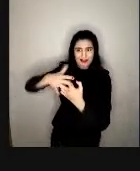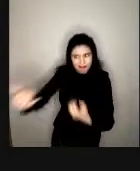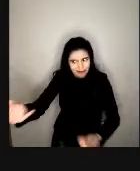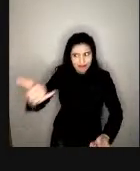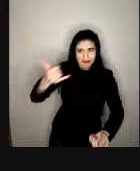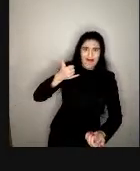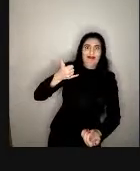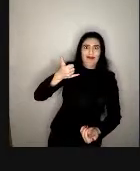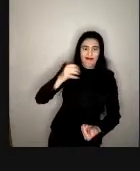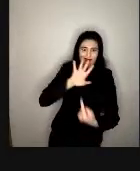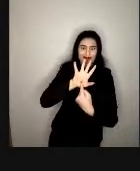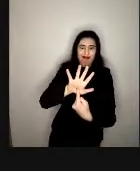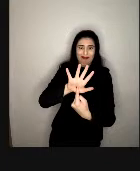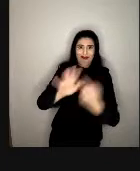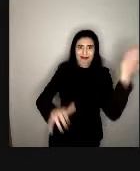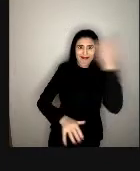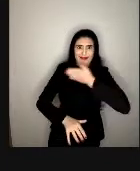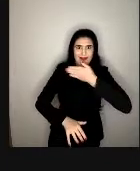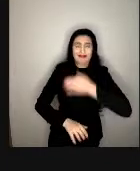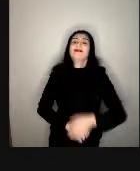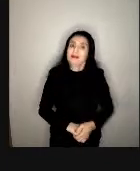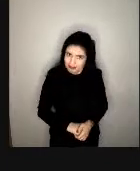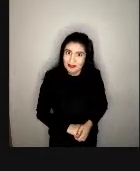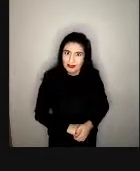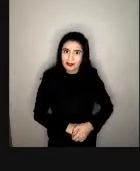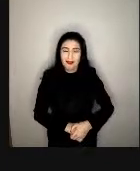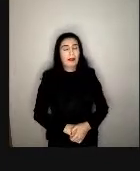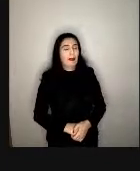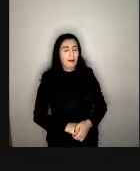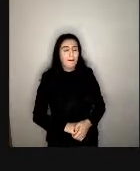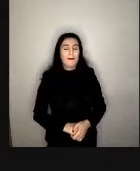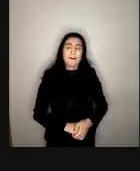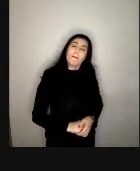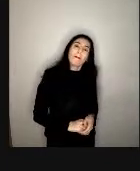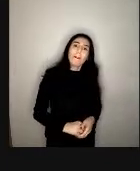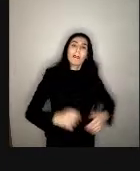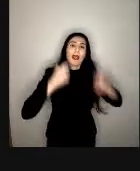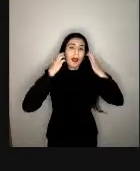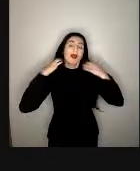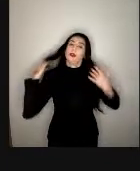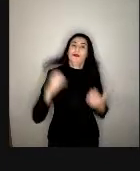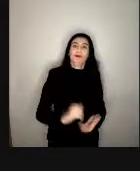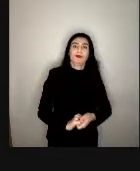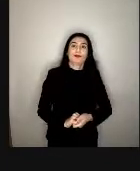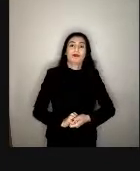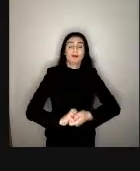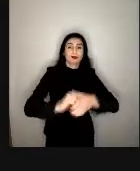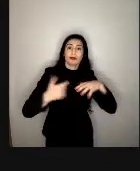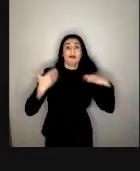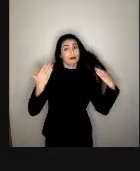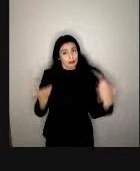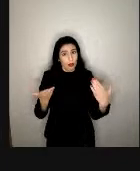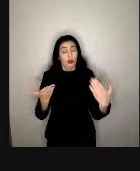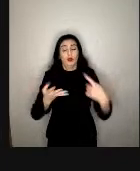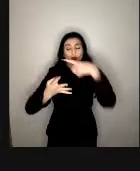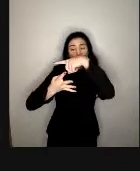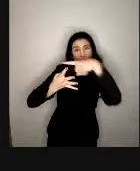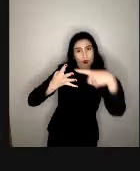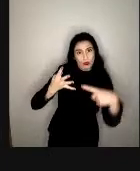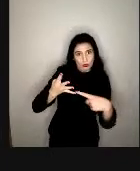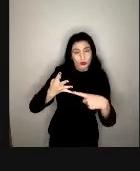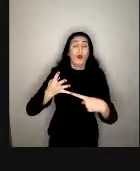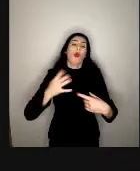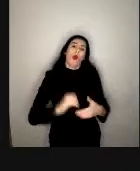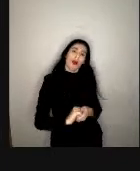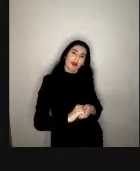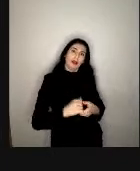exposição. A exposição de peito aberto, que ela é dividida em 4 momentos. Na descoberta,